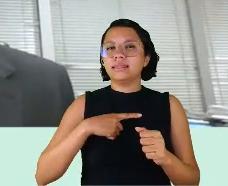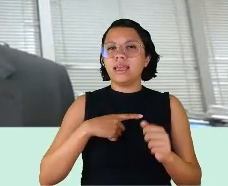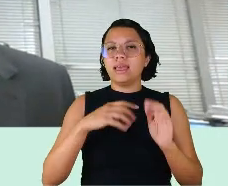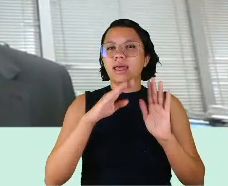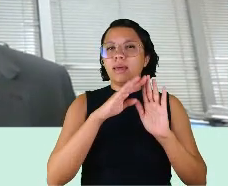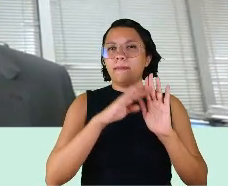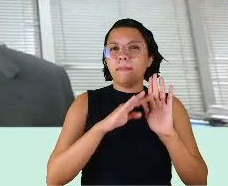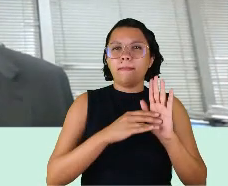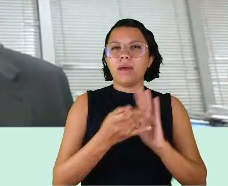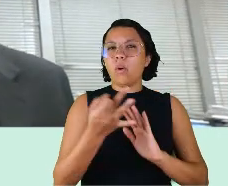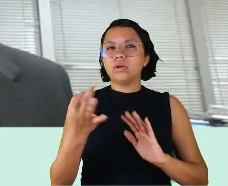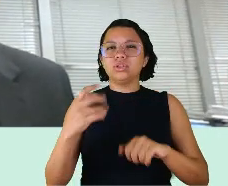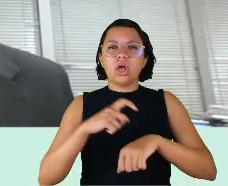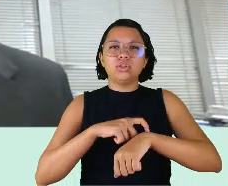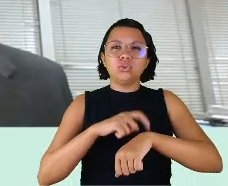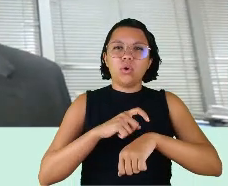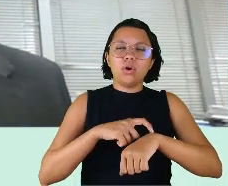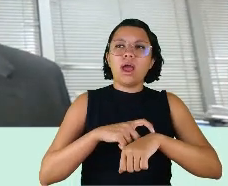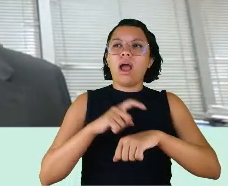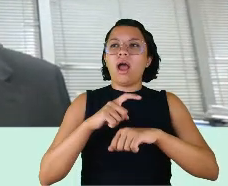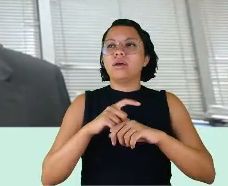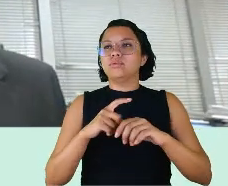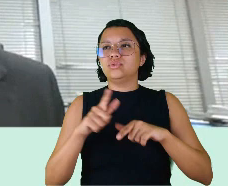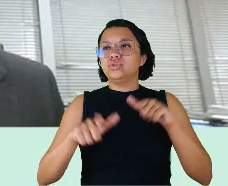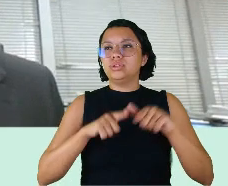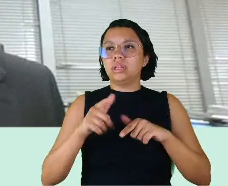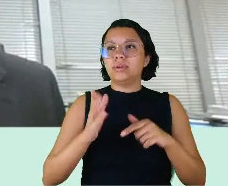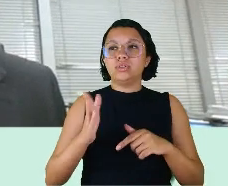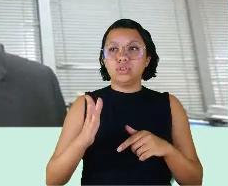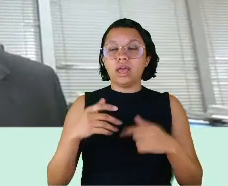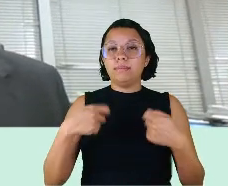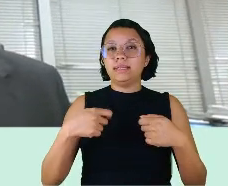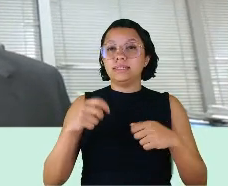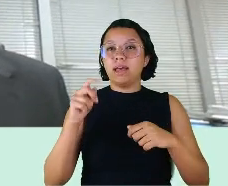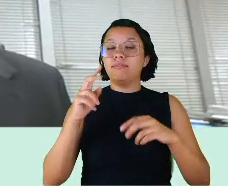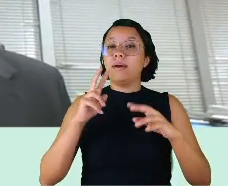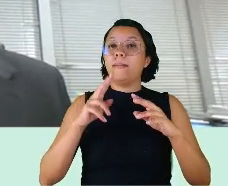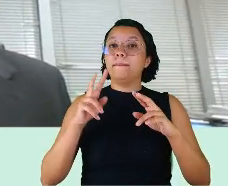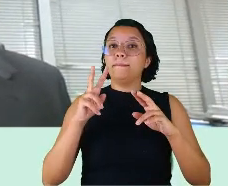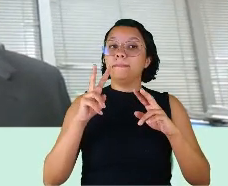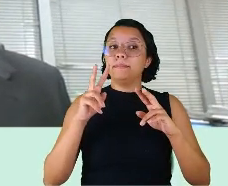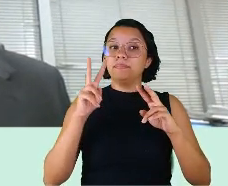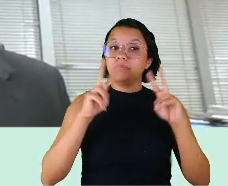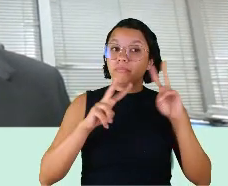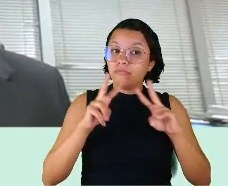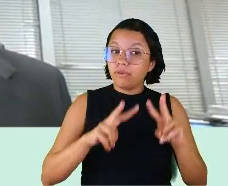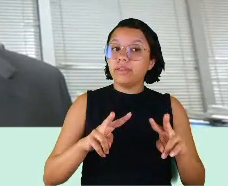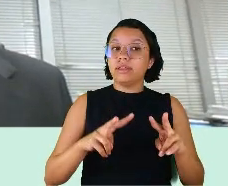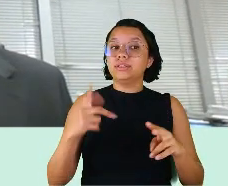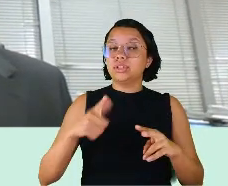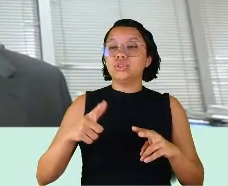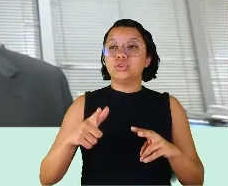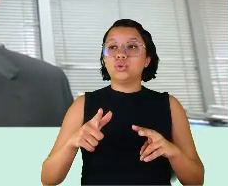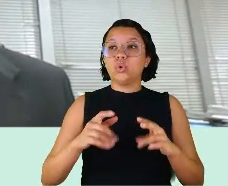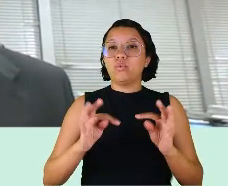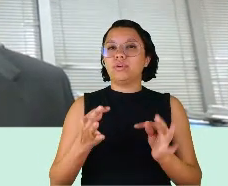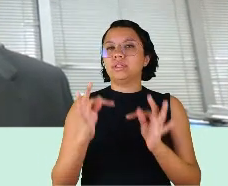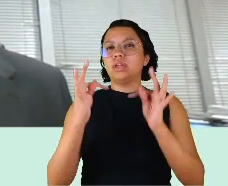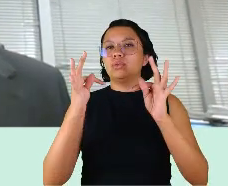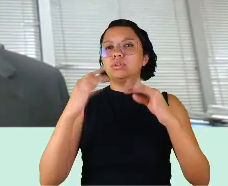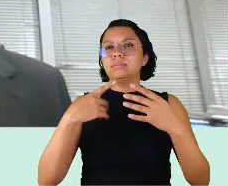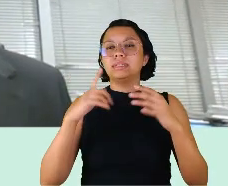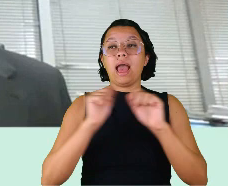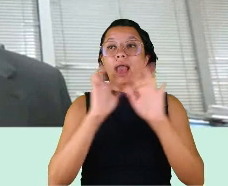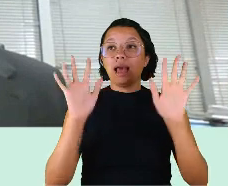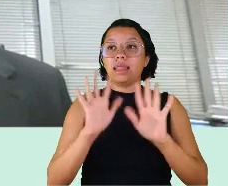trabalho pré-determinada em determinado horário que está na lei, a gente vai ter que repensar isso no futuro. Acho que a tecnologia vai nos colocar isso. Mas tem que ter